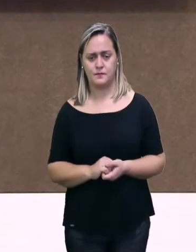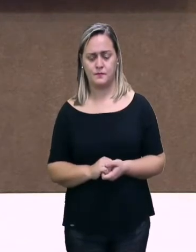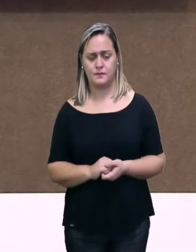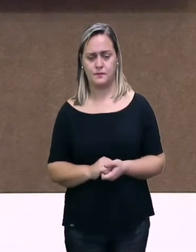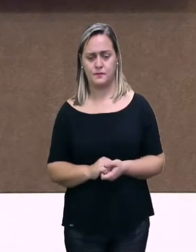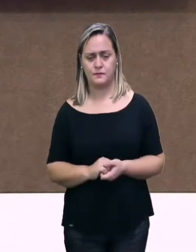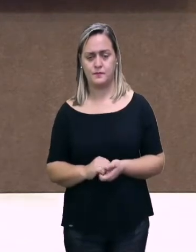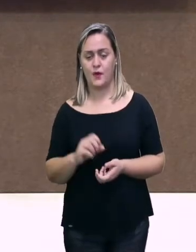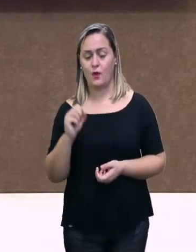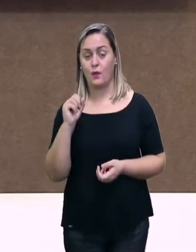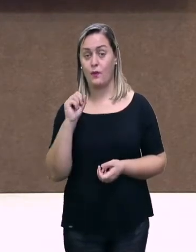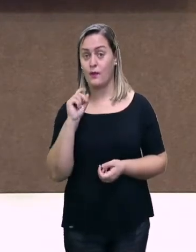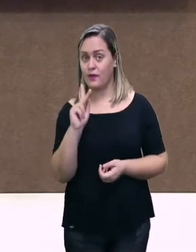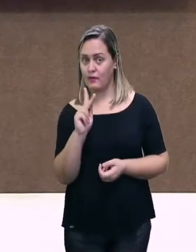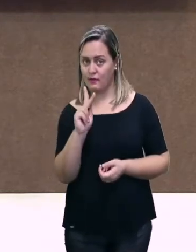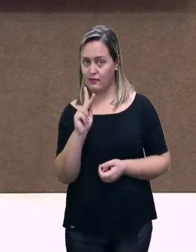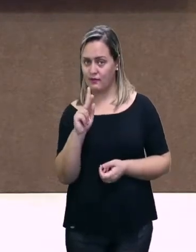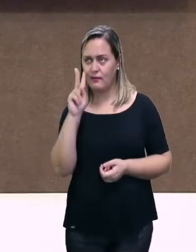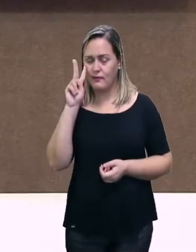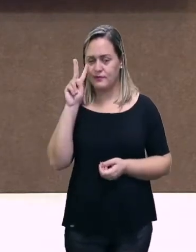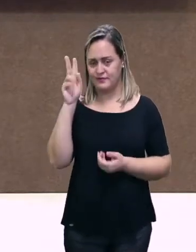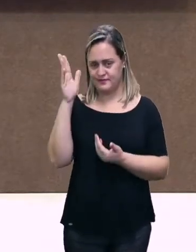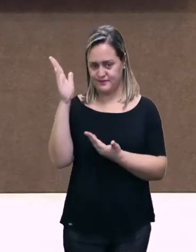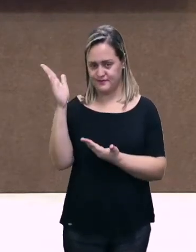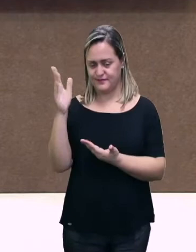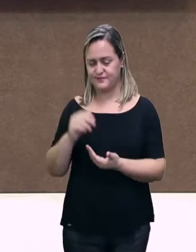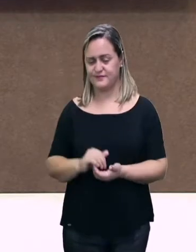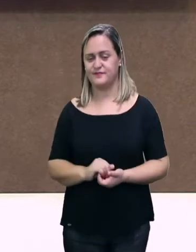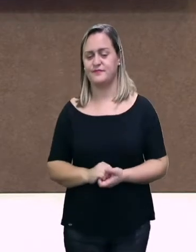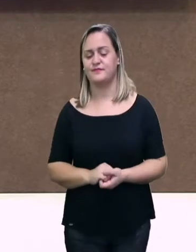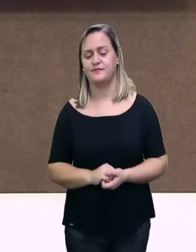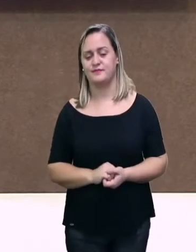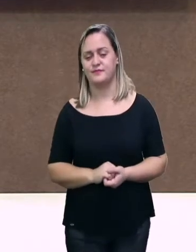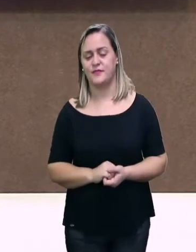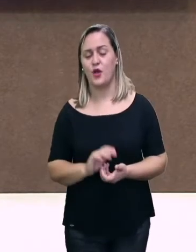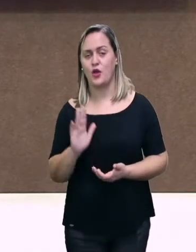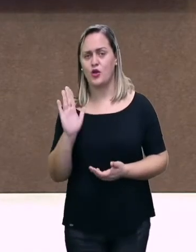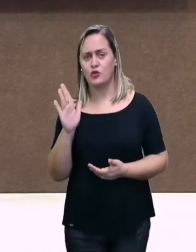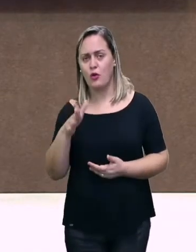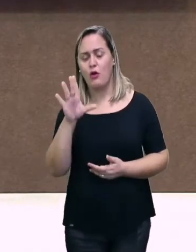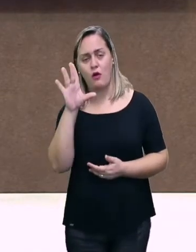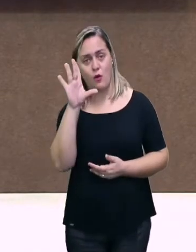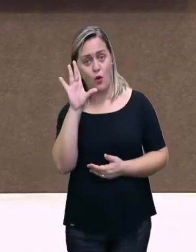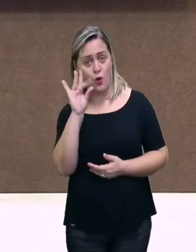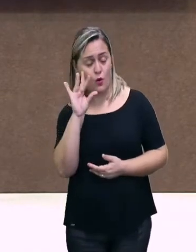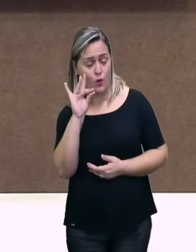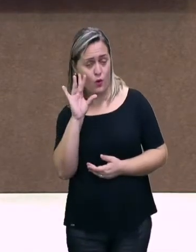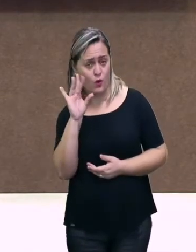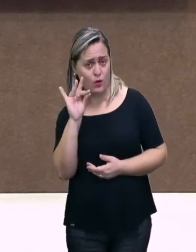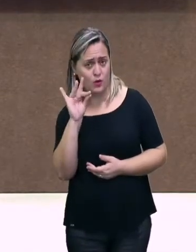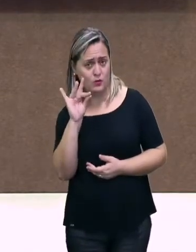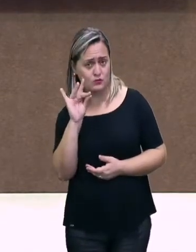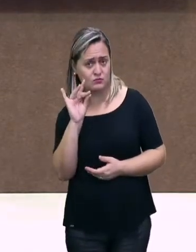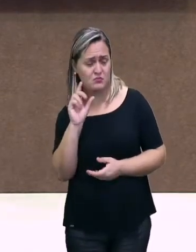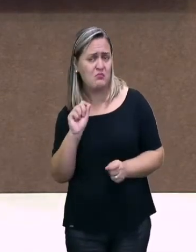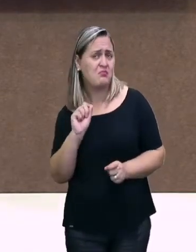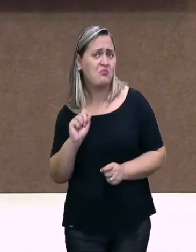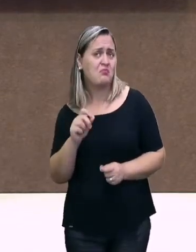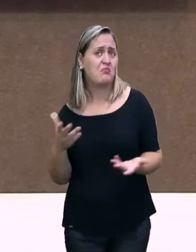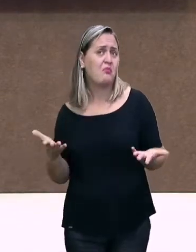Ok. Aqui, né, já tá meu desenho colado. Mas o que, que eu vou fazer